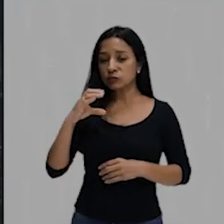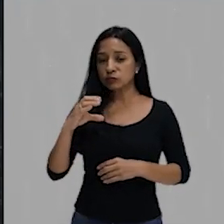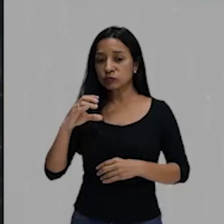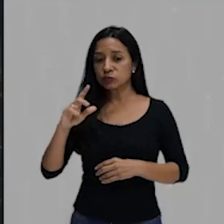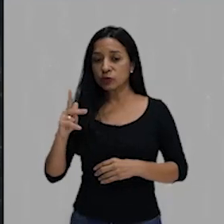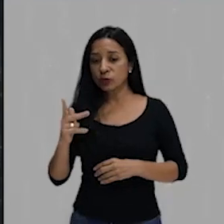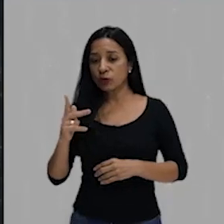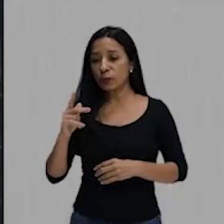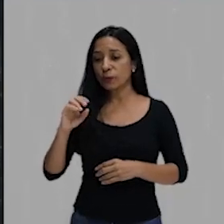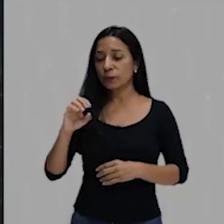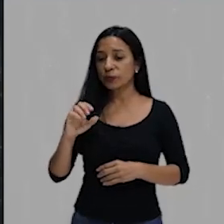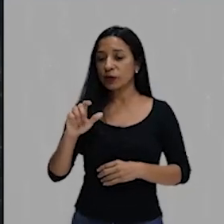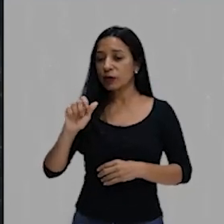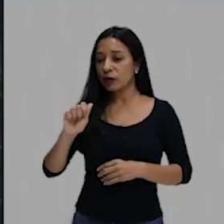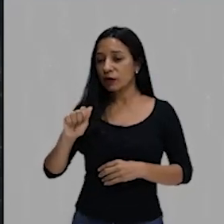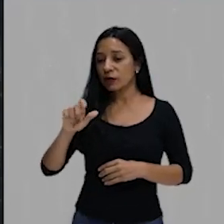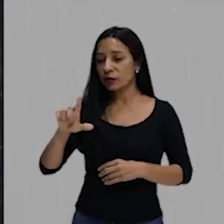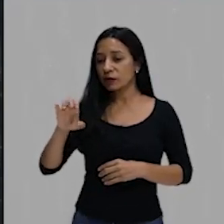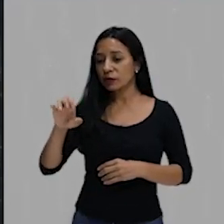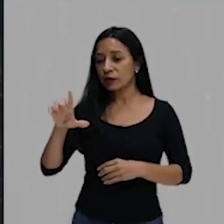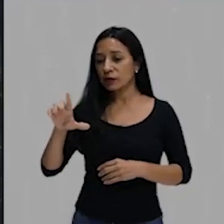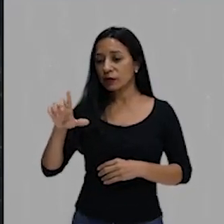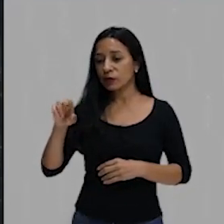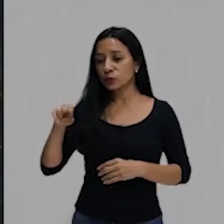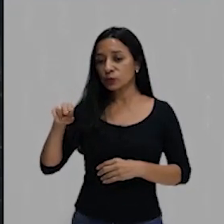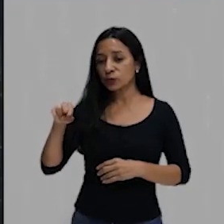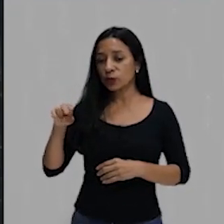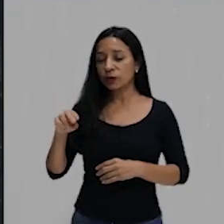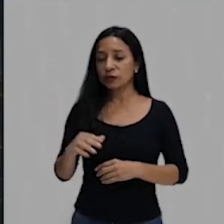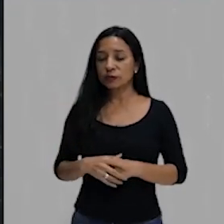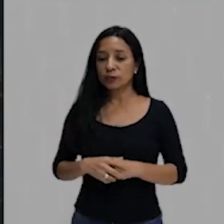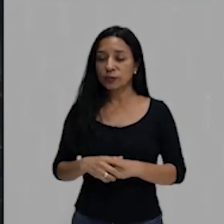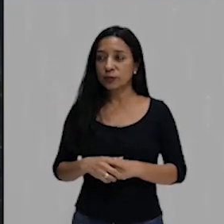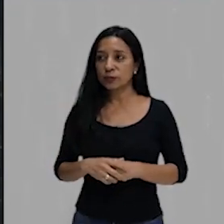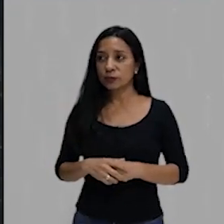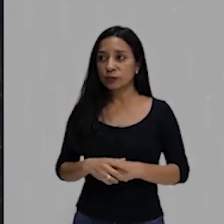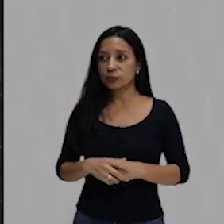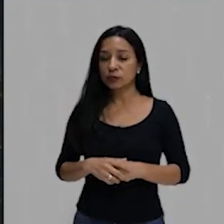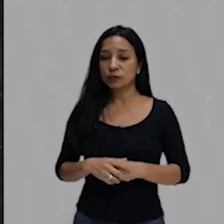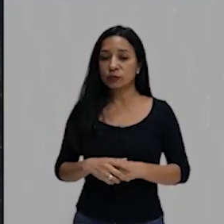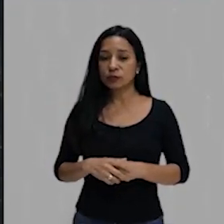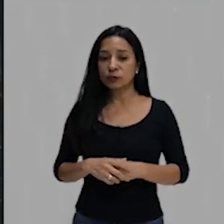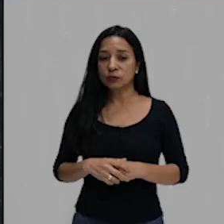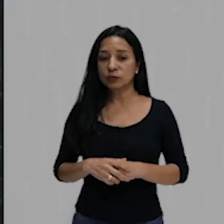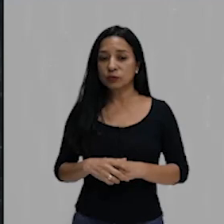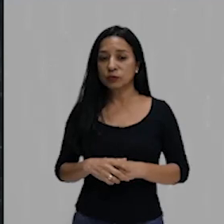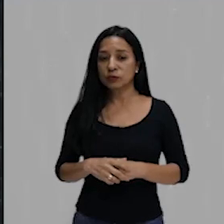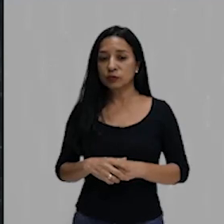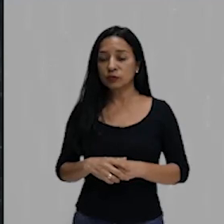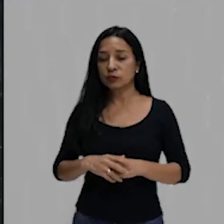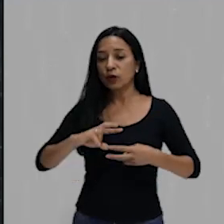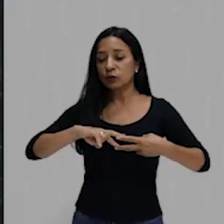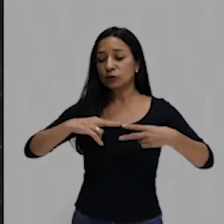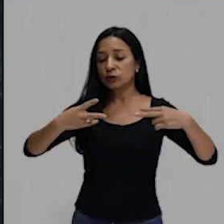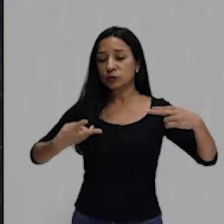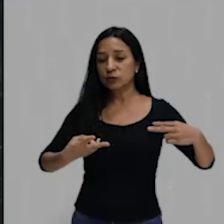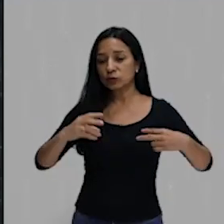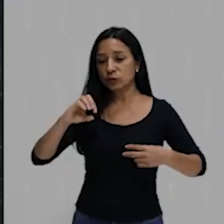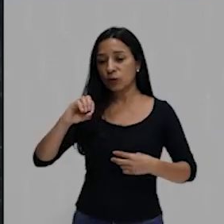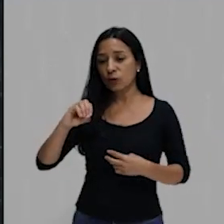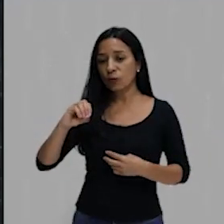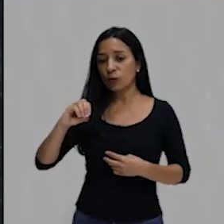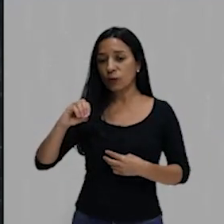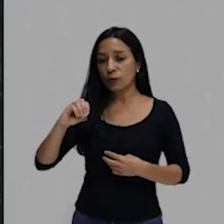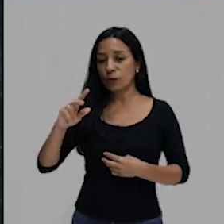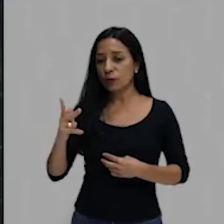um homozigoto. Quando eu tenho dois alelos iguais, eu digo que ele é um genótipo homozigoto.